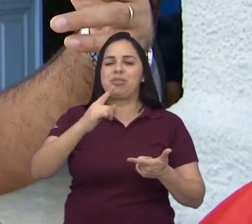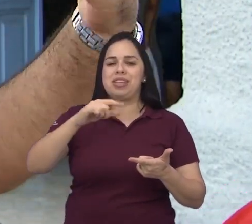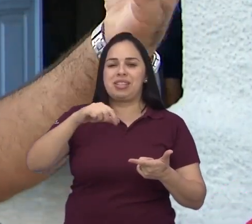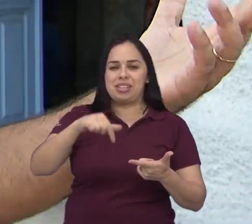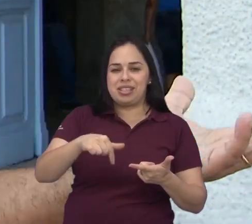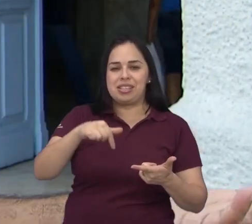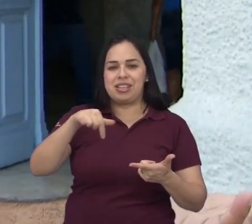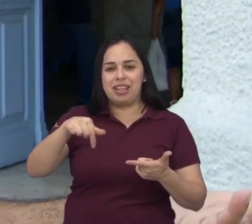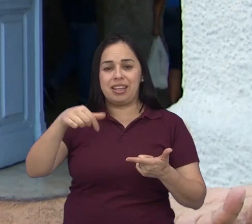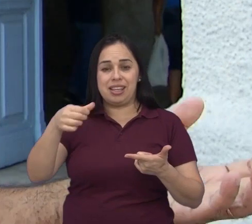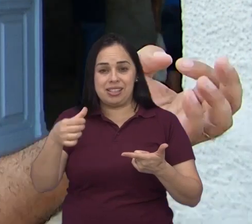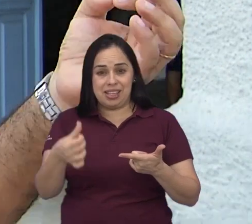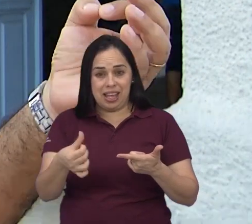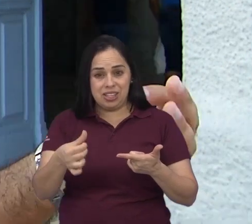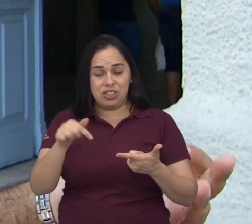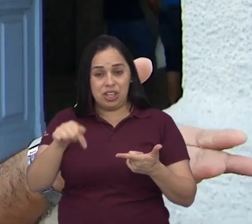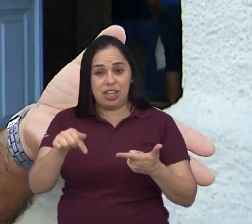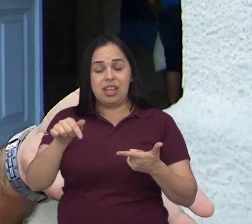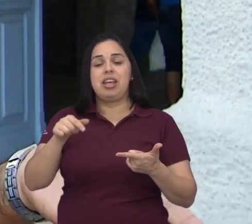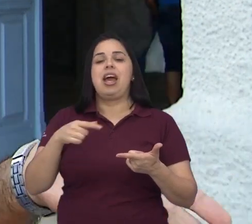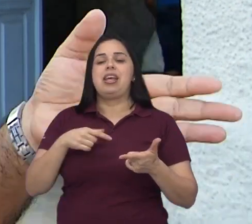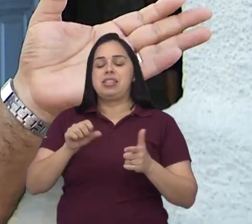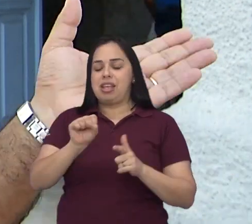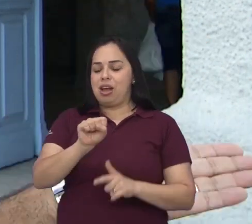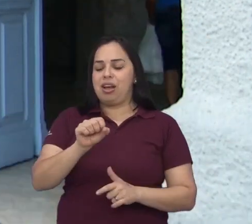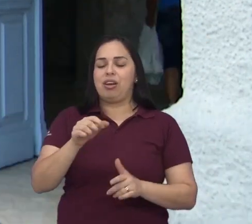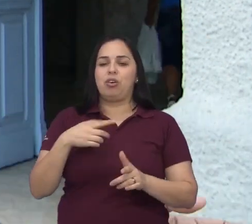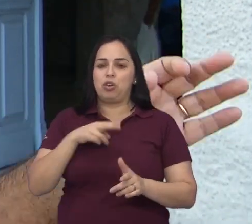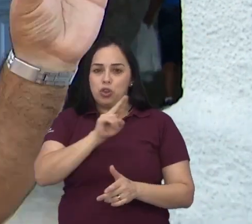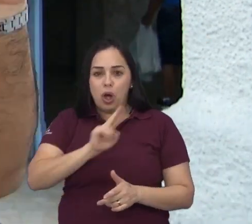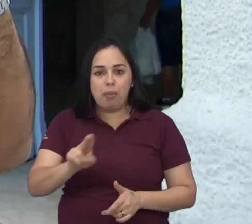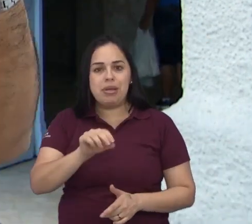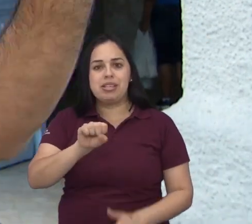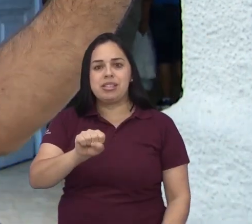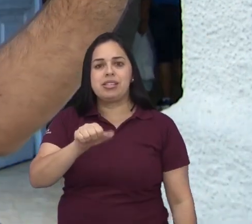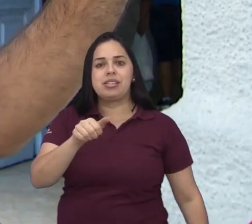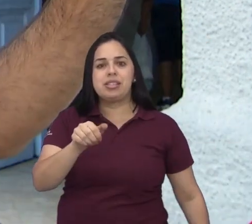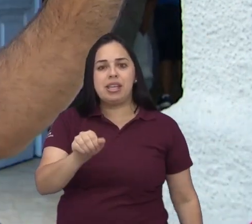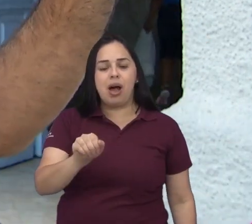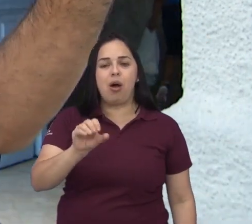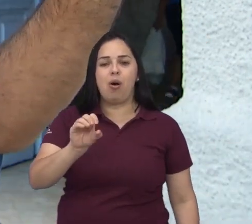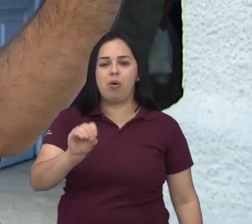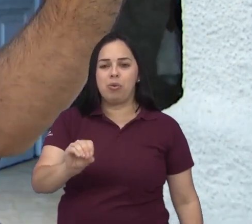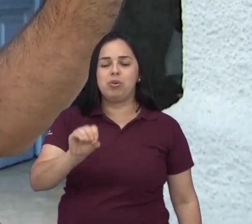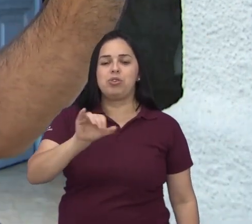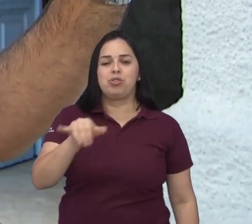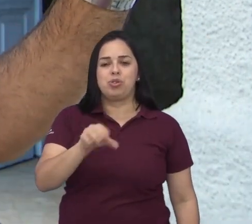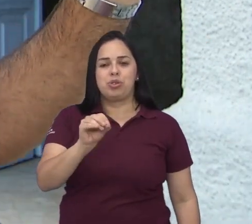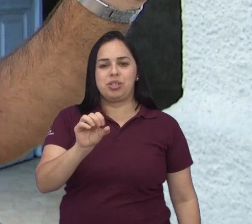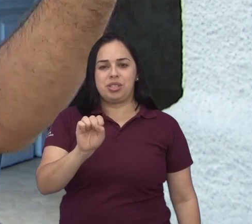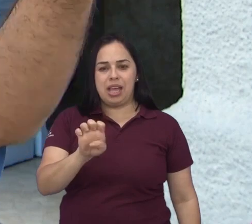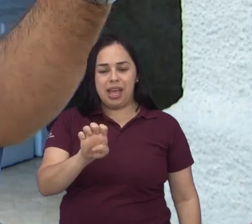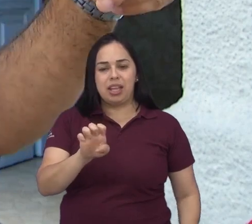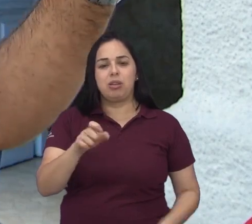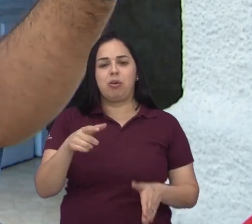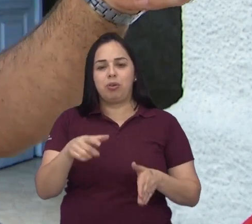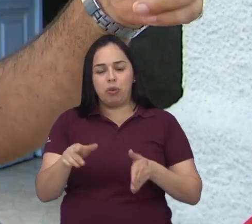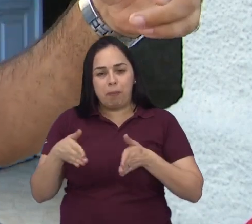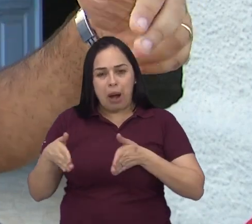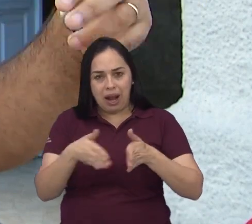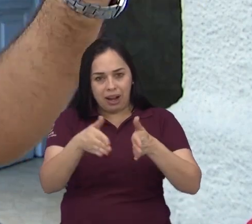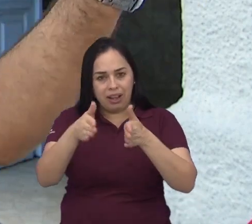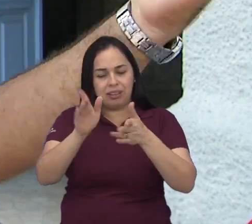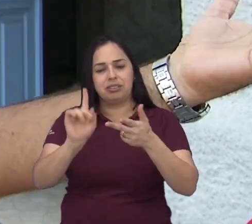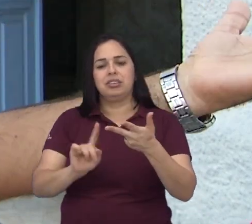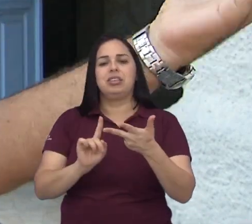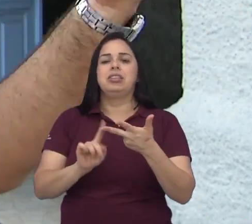1767, quando foi elevada a município, São José do Paraíba, a Vila de São José do Paraíba manteve sob a inspiração católica. E em